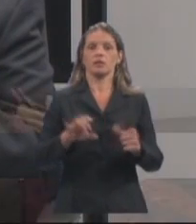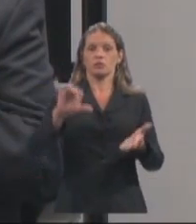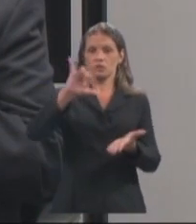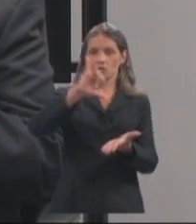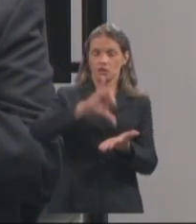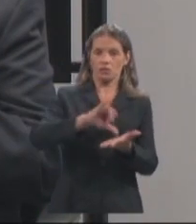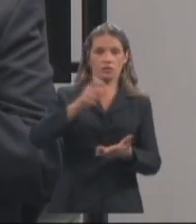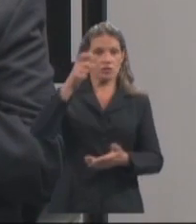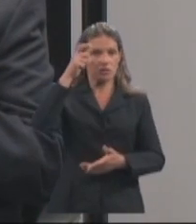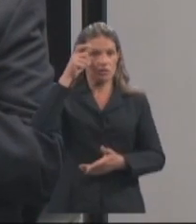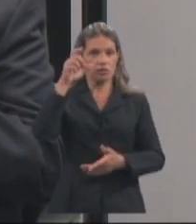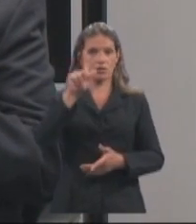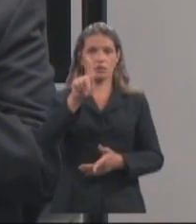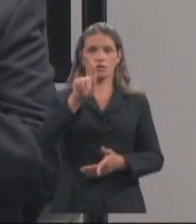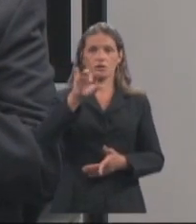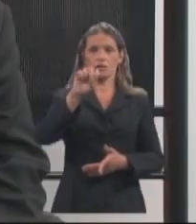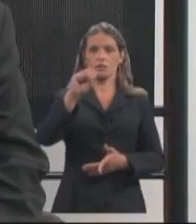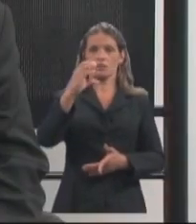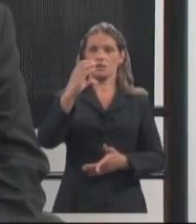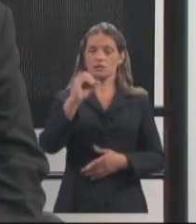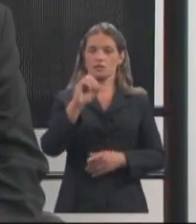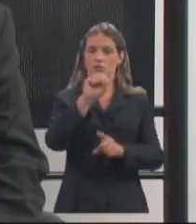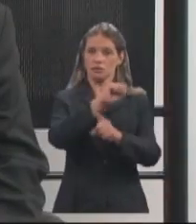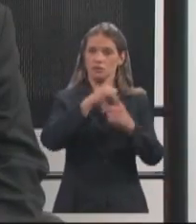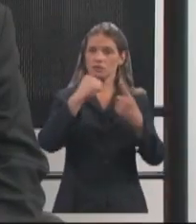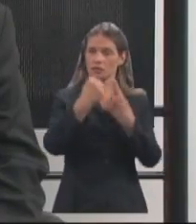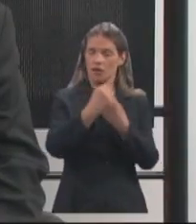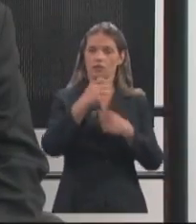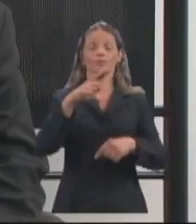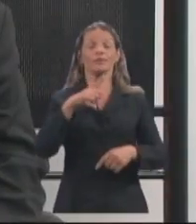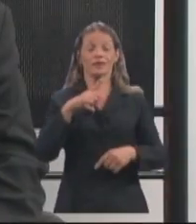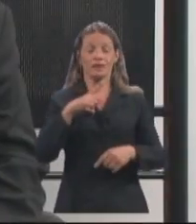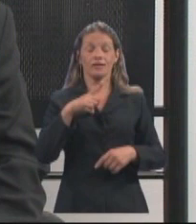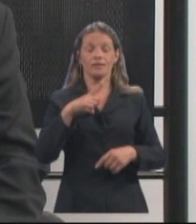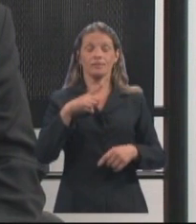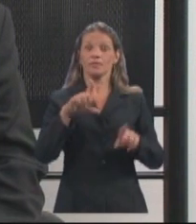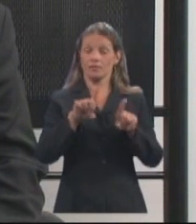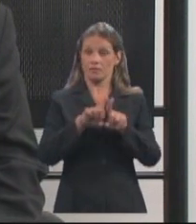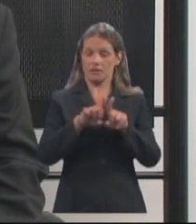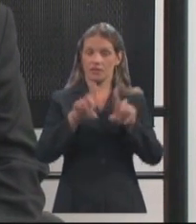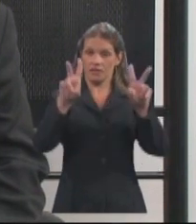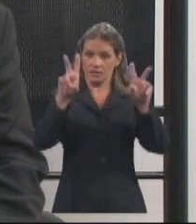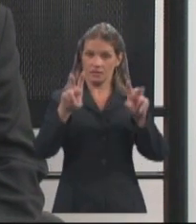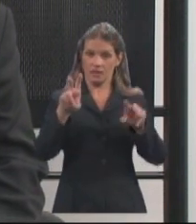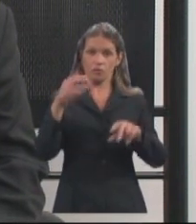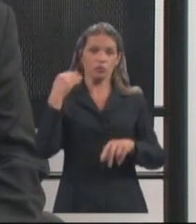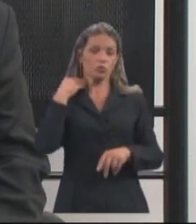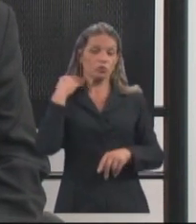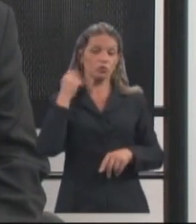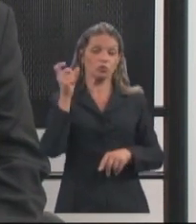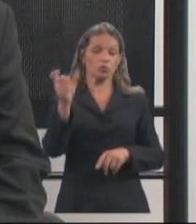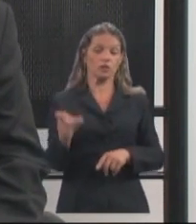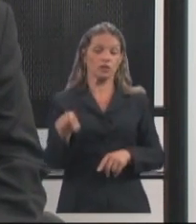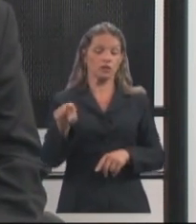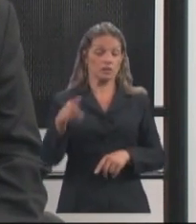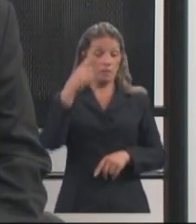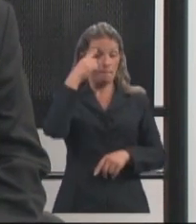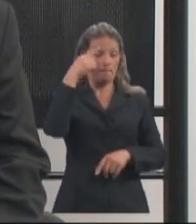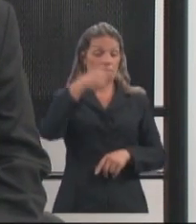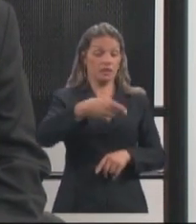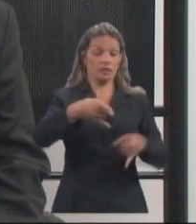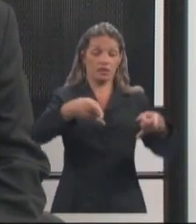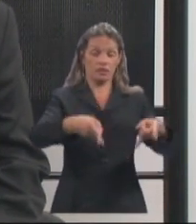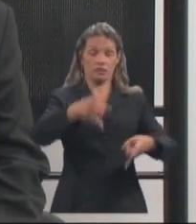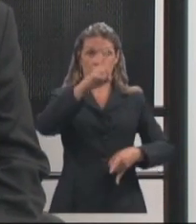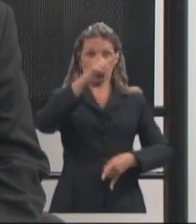psicossociais e a gente falava ali tem a questão quando o juiz e ele determina essa internação e agora